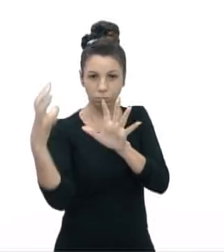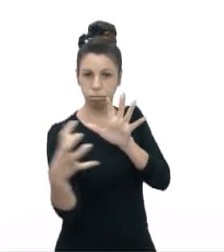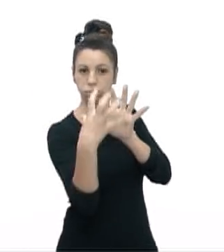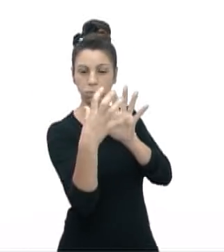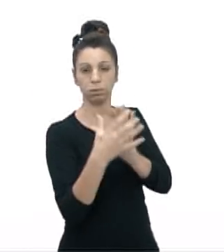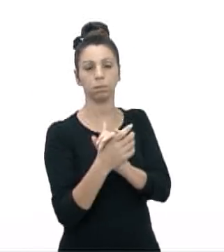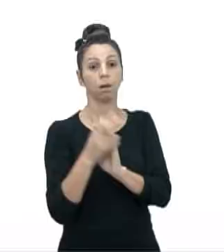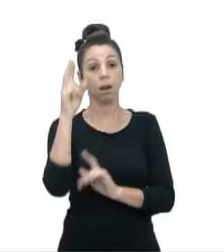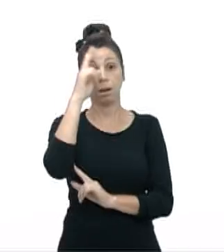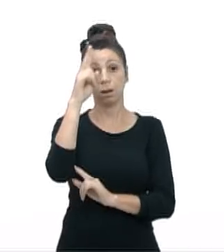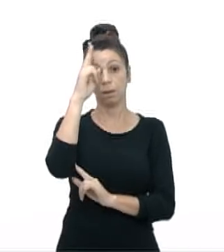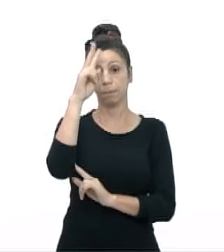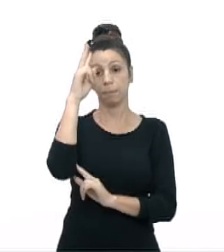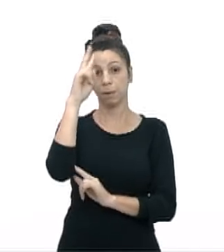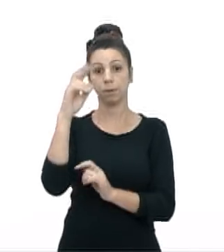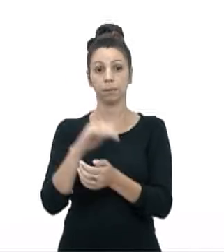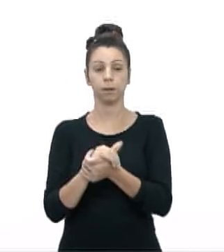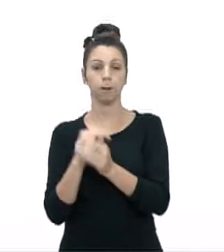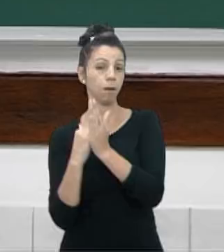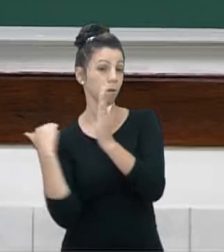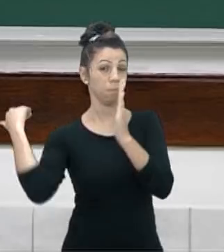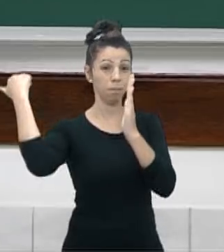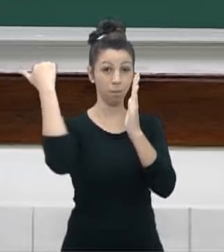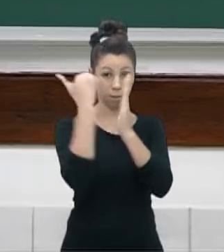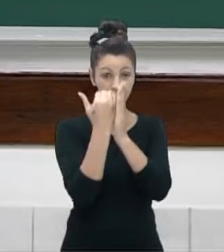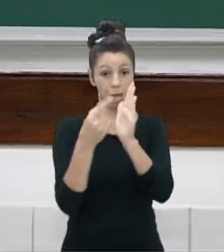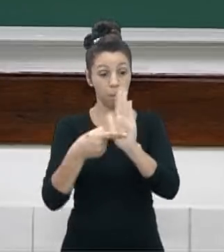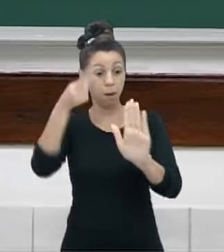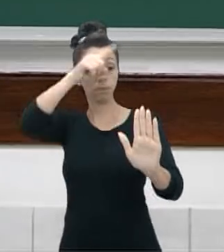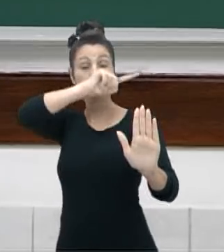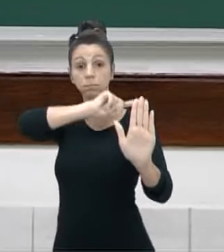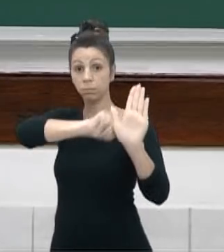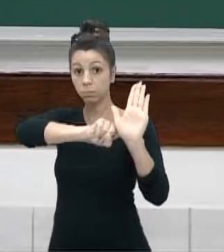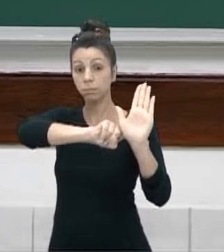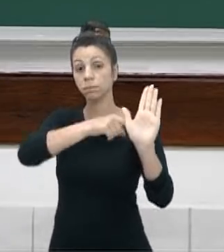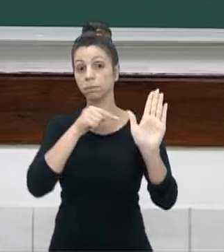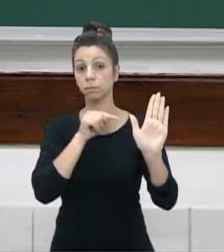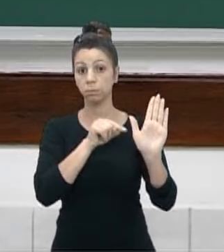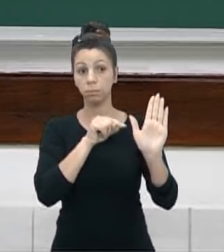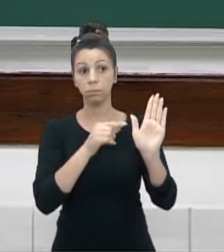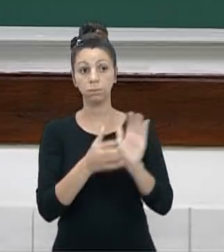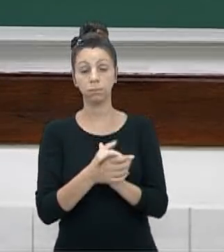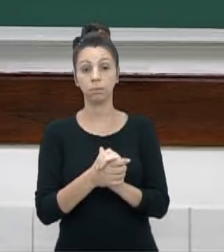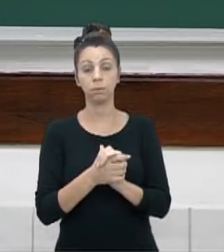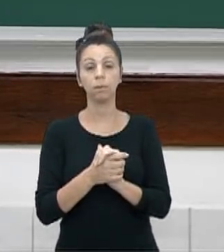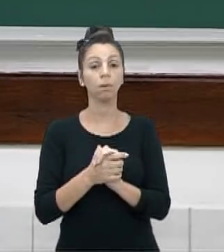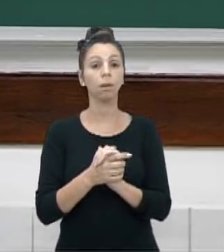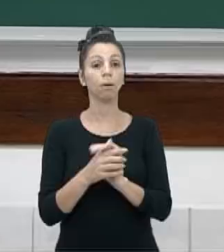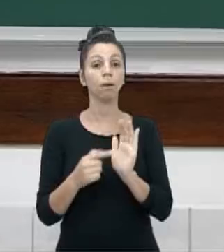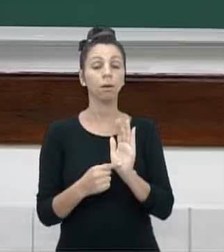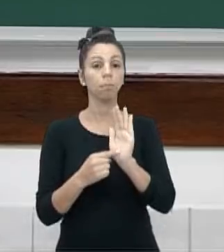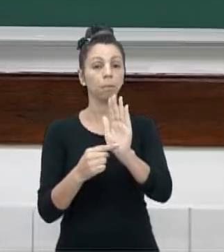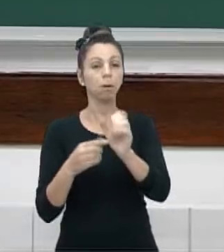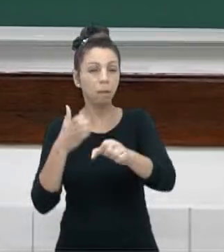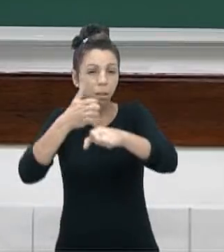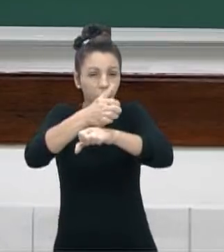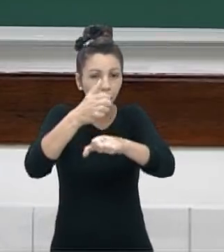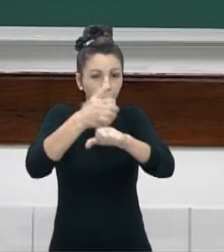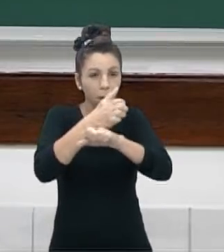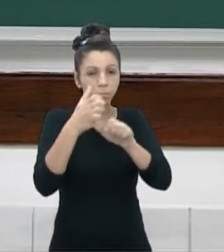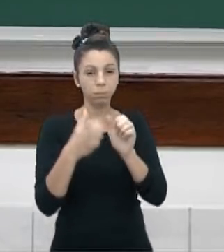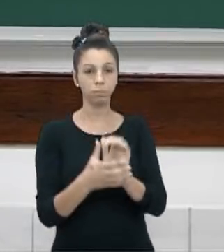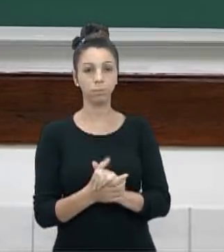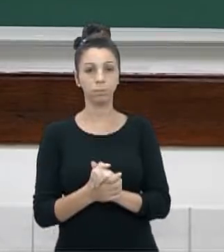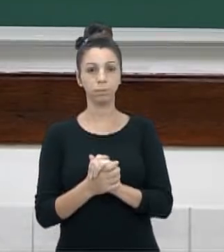que hipérbole é uma figura de linguagem, lembram? É uma figura de linguagem que simboliza o exagero, né? Então,